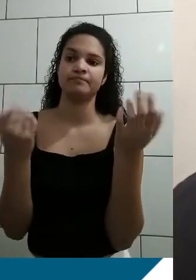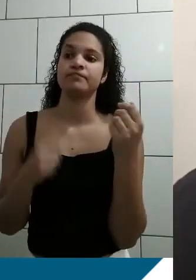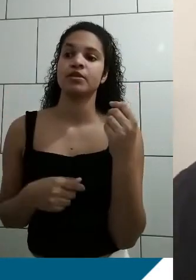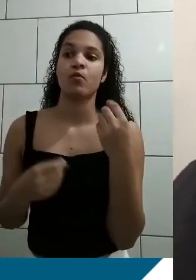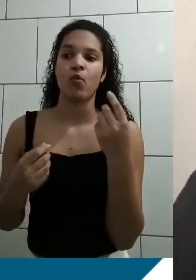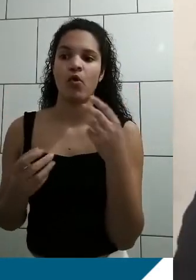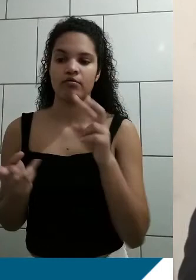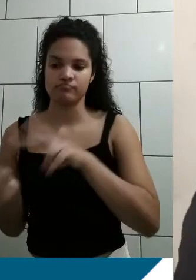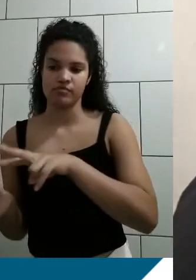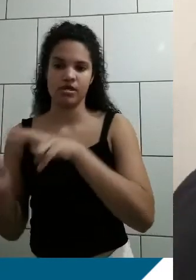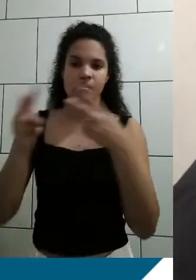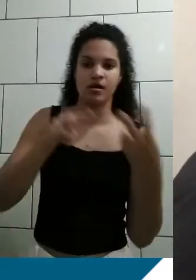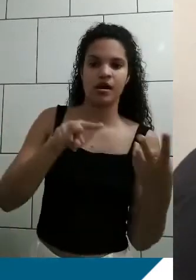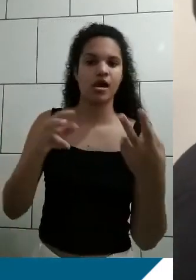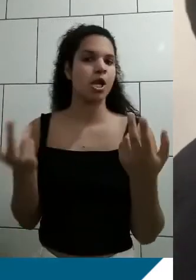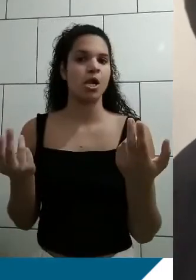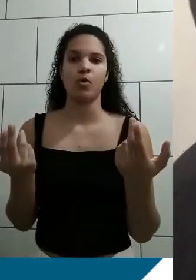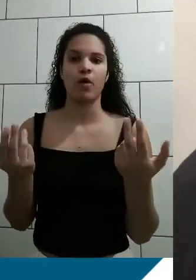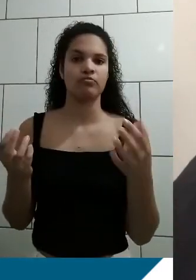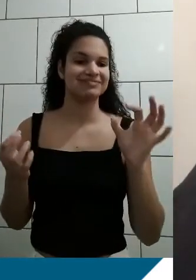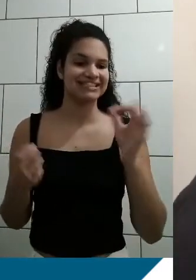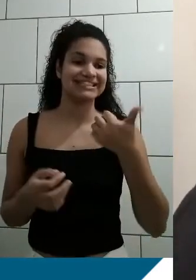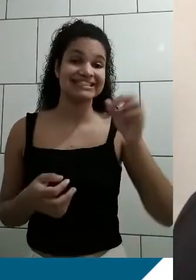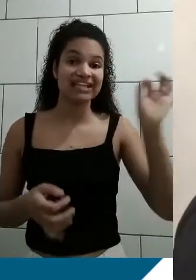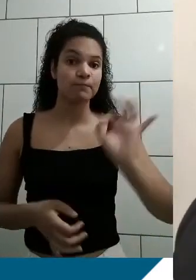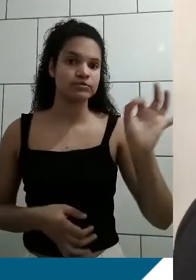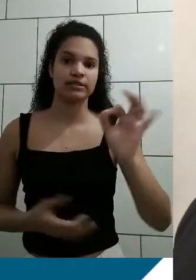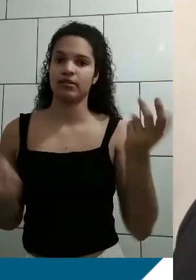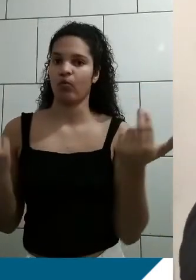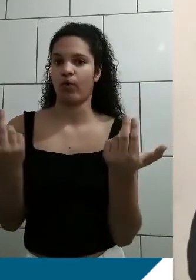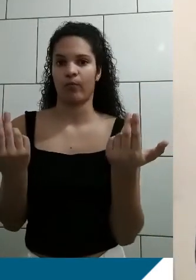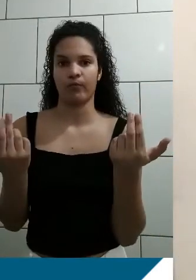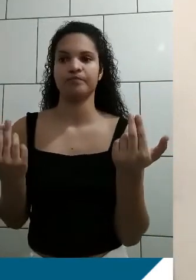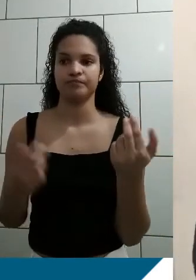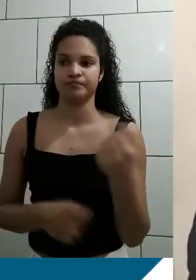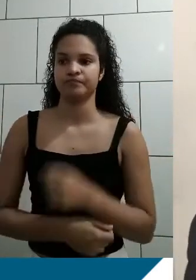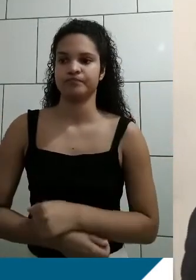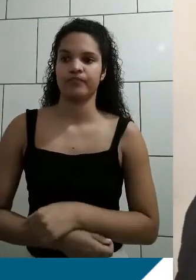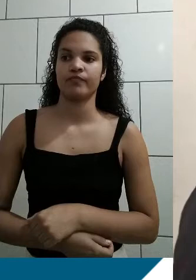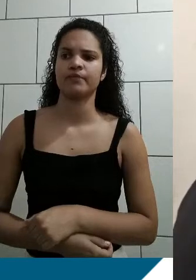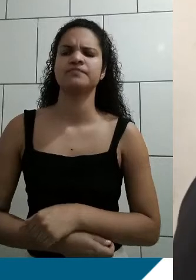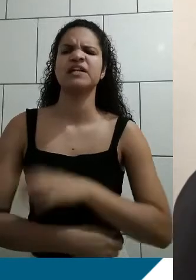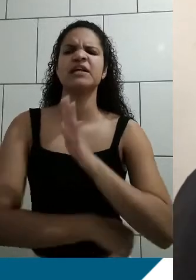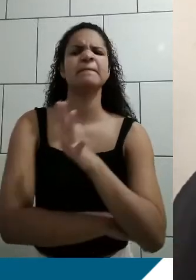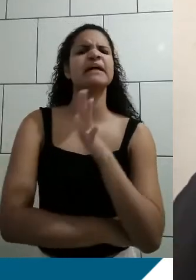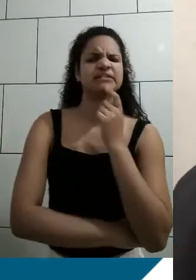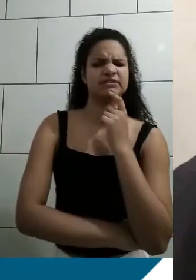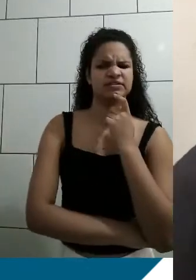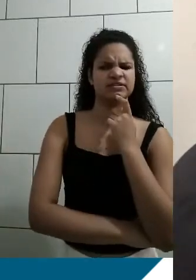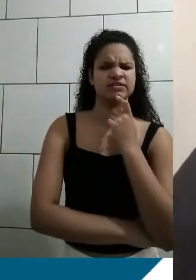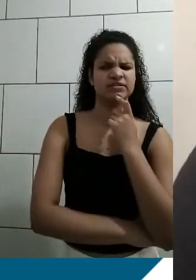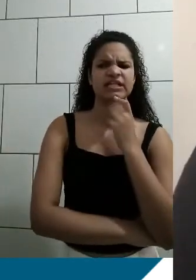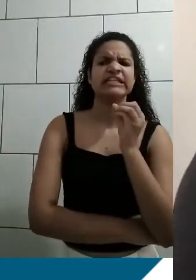energia cinética. Mas Felipe, tá bom, se não houver, se mantém igual. Mas se houver alguma